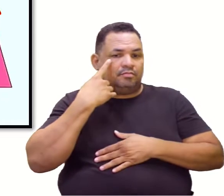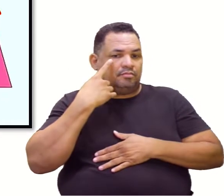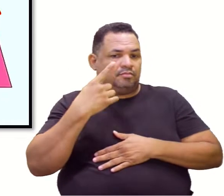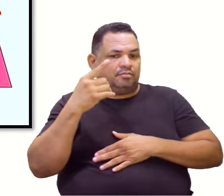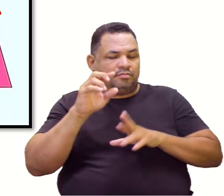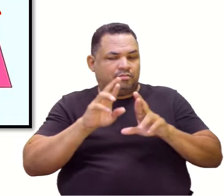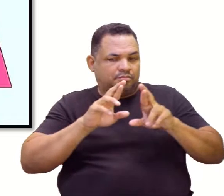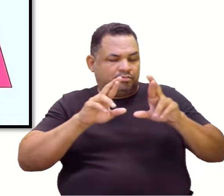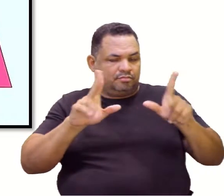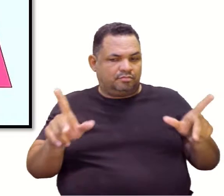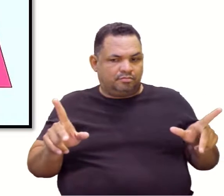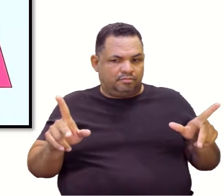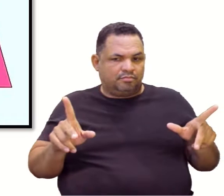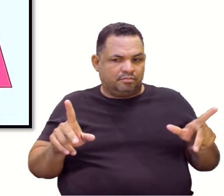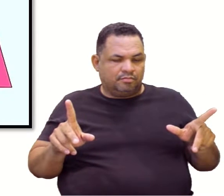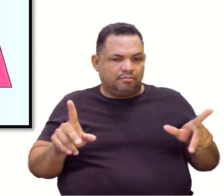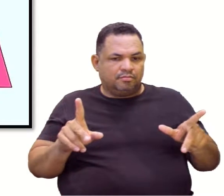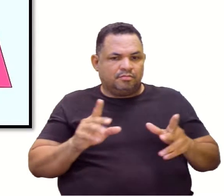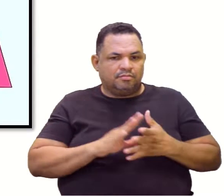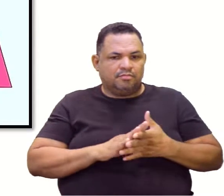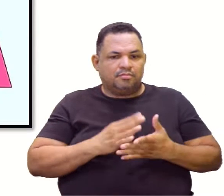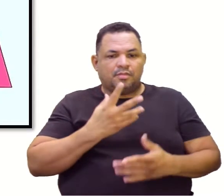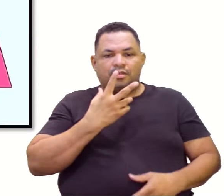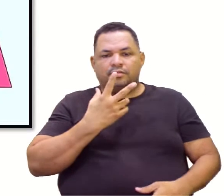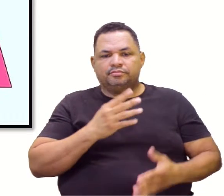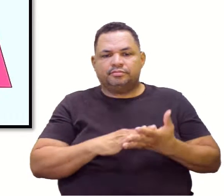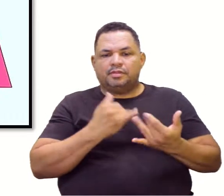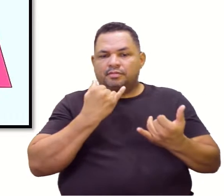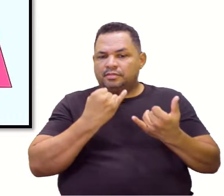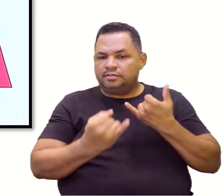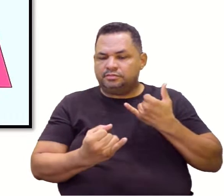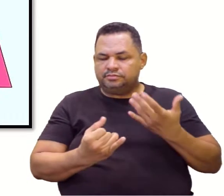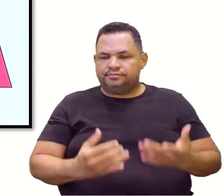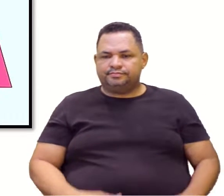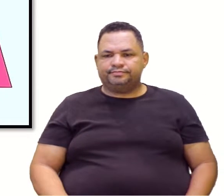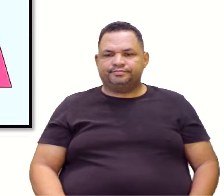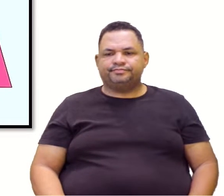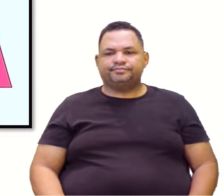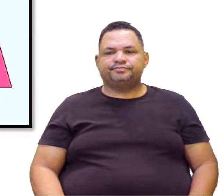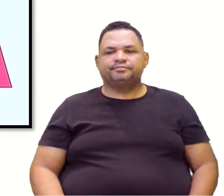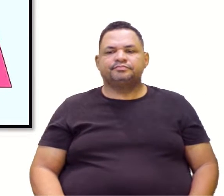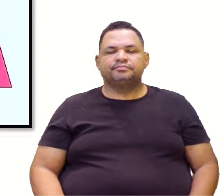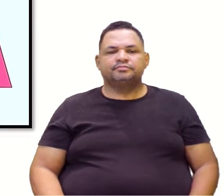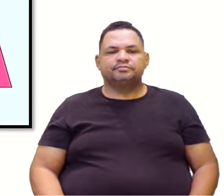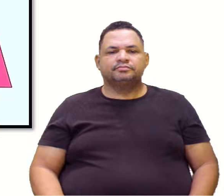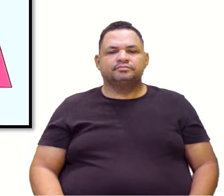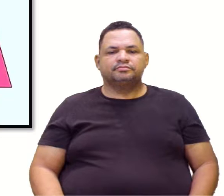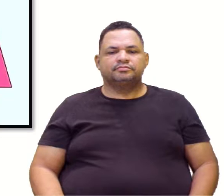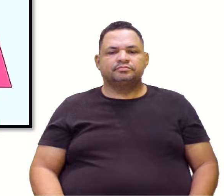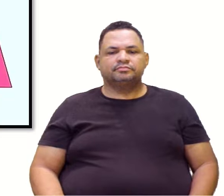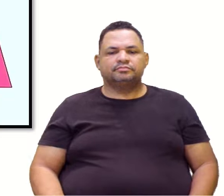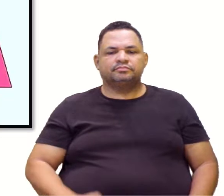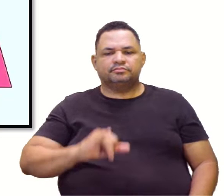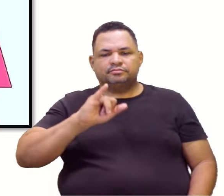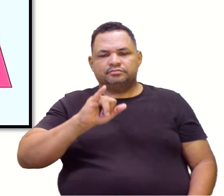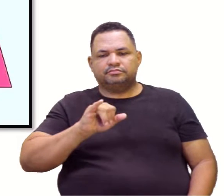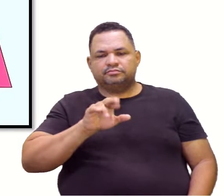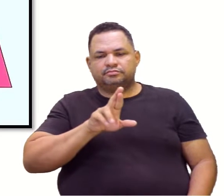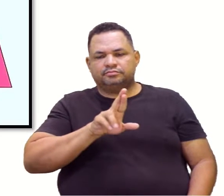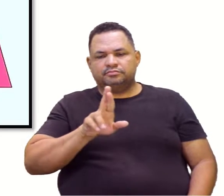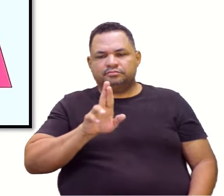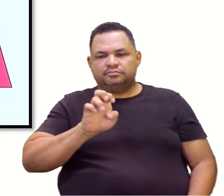observe as diferenças e as semelhanças, tá? Olha que legal. E aqui ele mostra quando é irregular, né? Aí já está